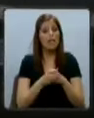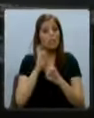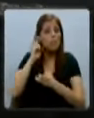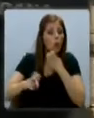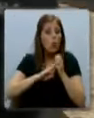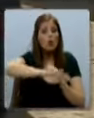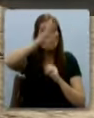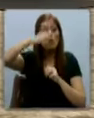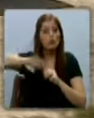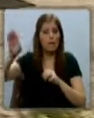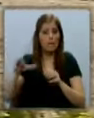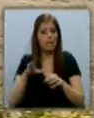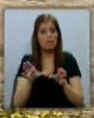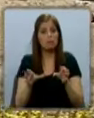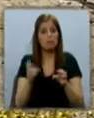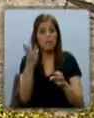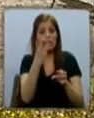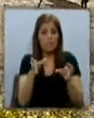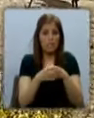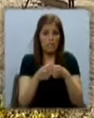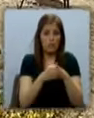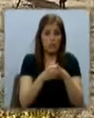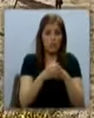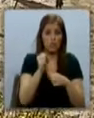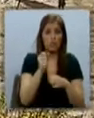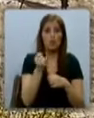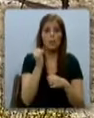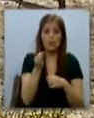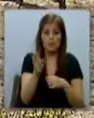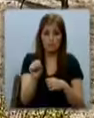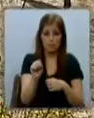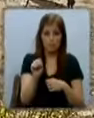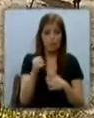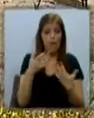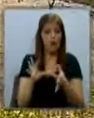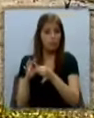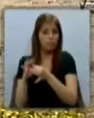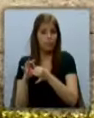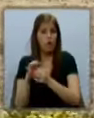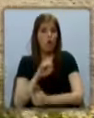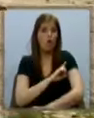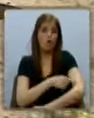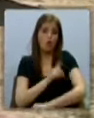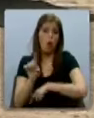3 equipas da 4ª e 5ª Companhias do GIPS, e estamos em articulação com outras forças,